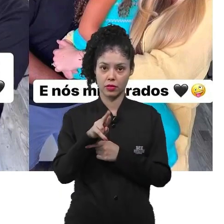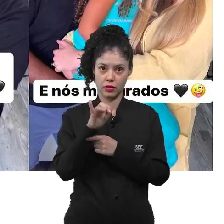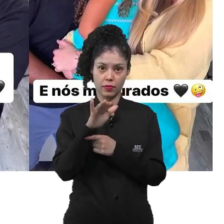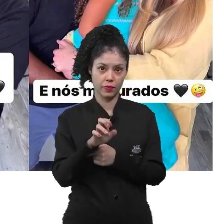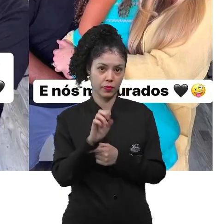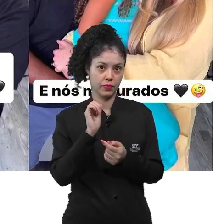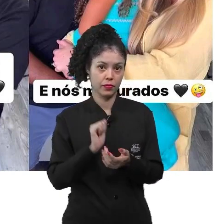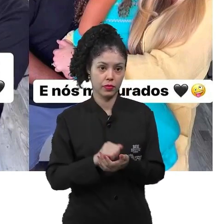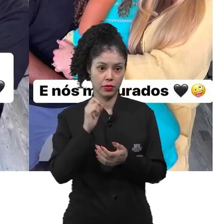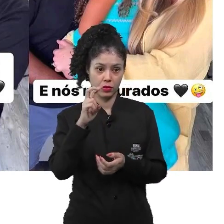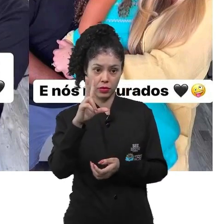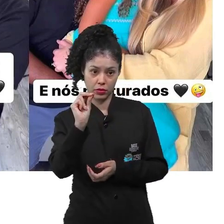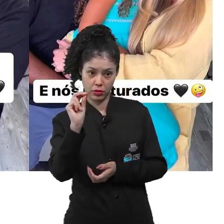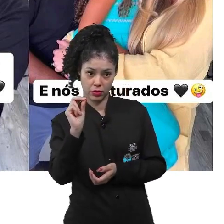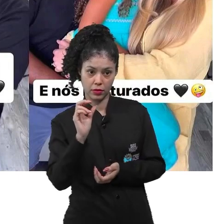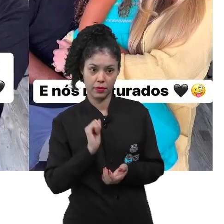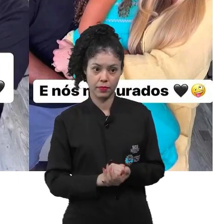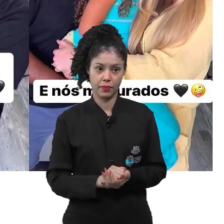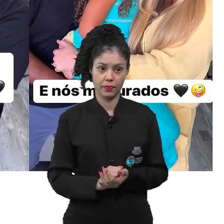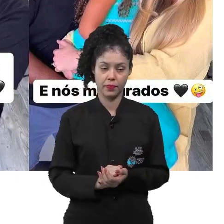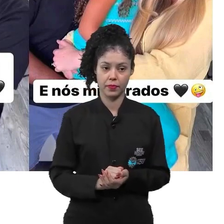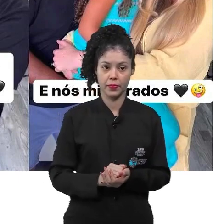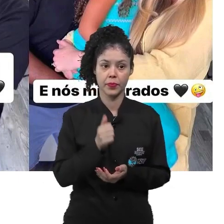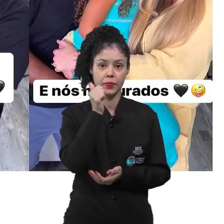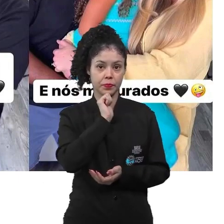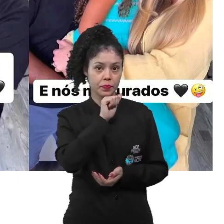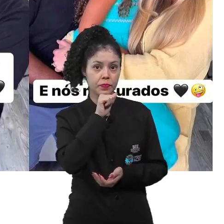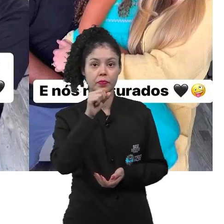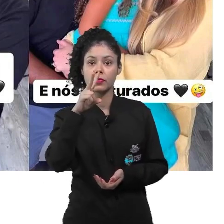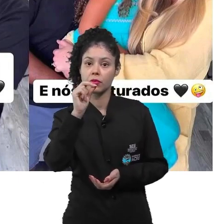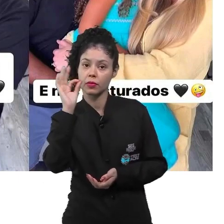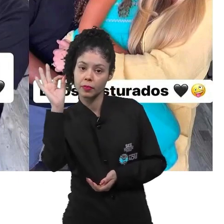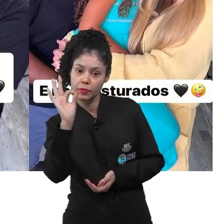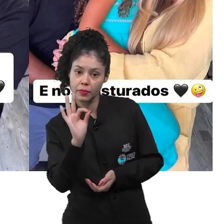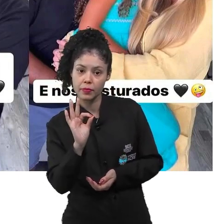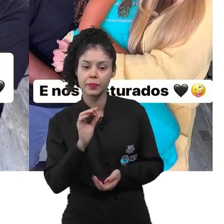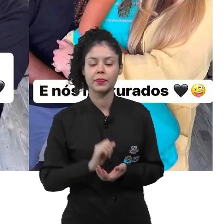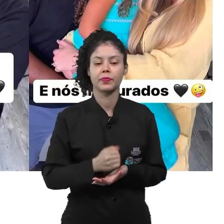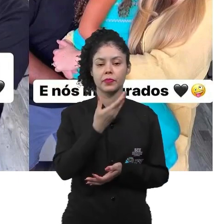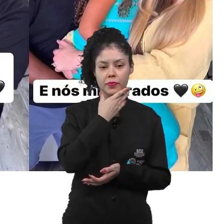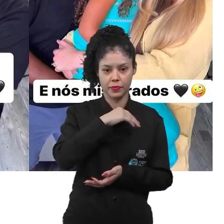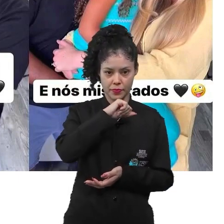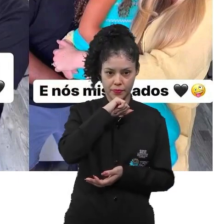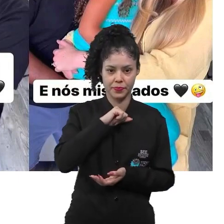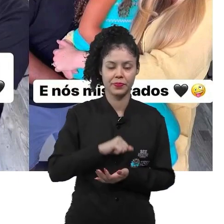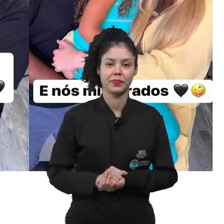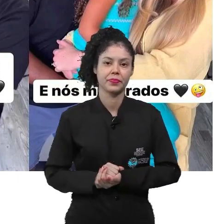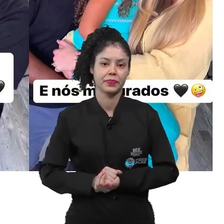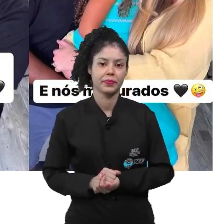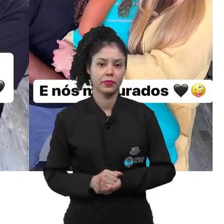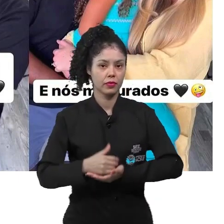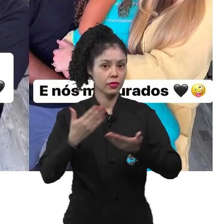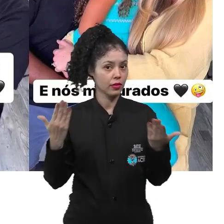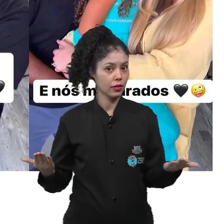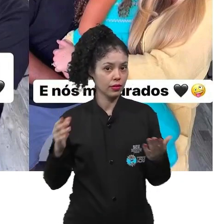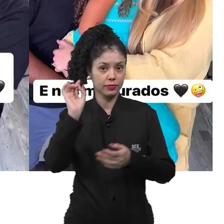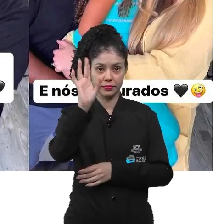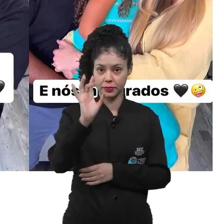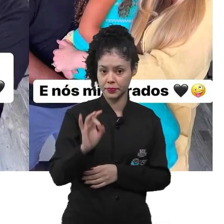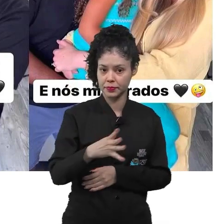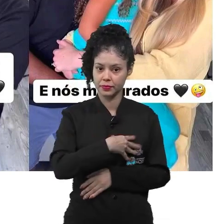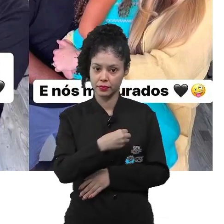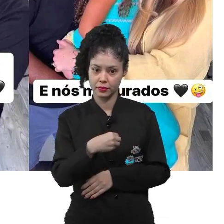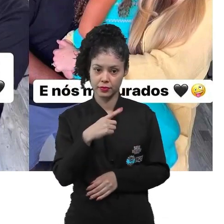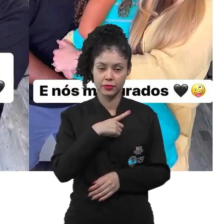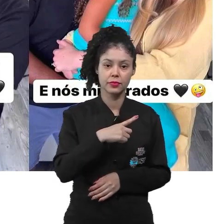vai ser 50%, né, do DNA da nossa mãe e 50% do DNA do nosso pai. Então, cada filho